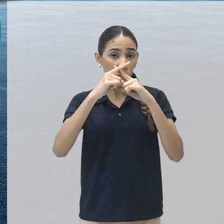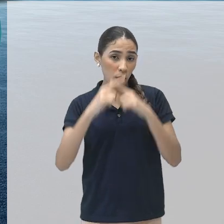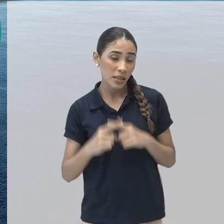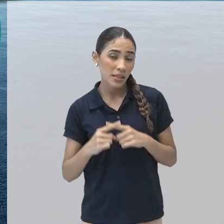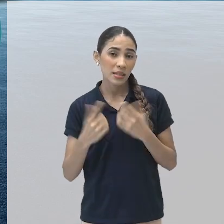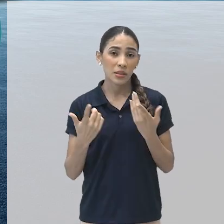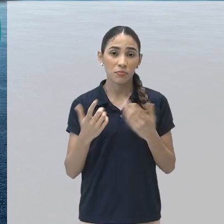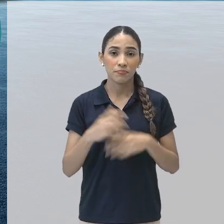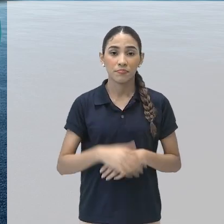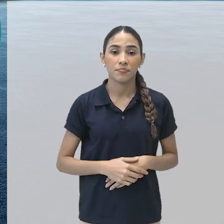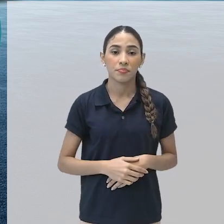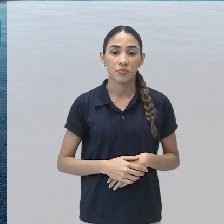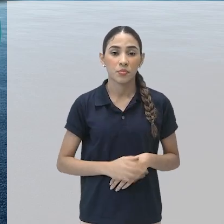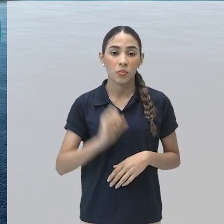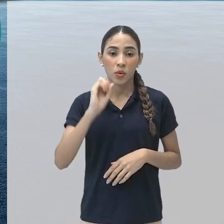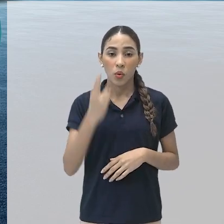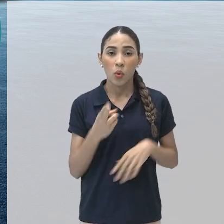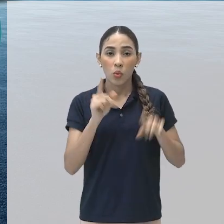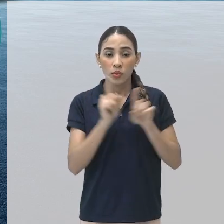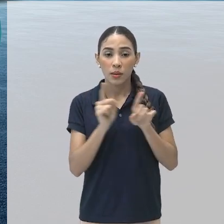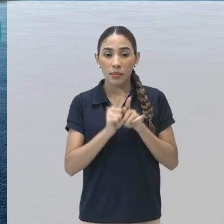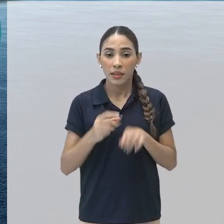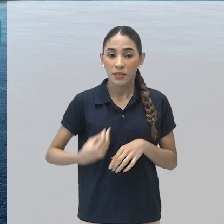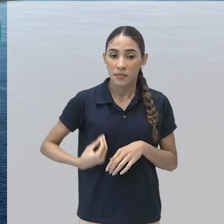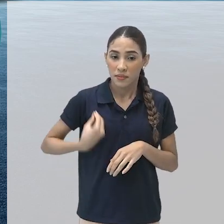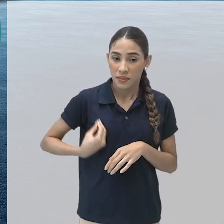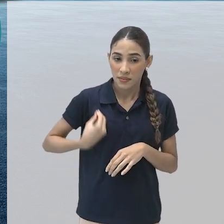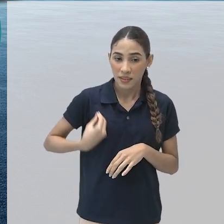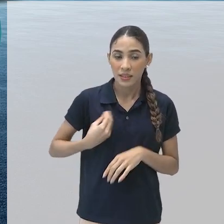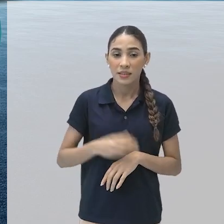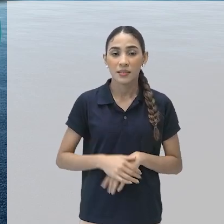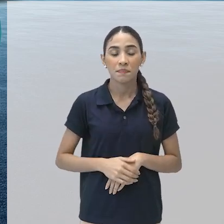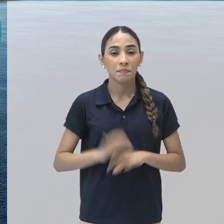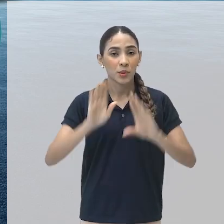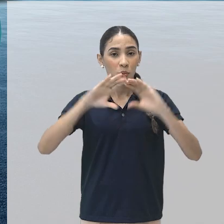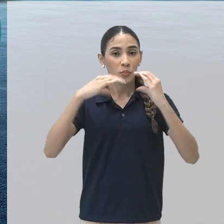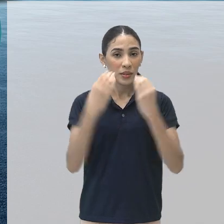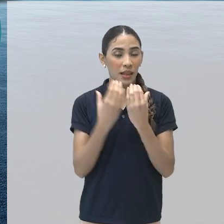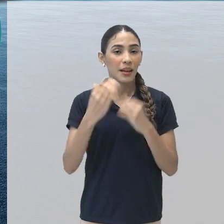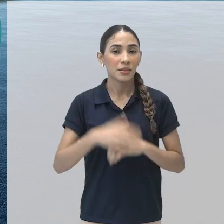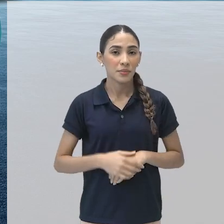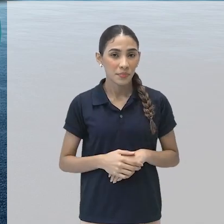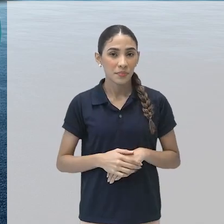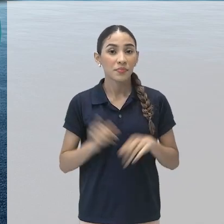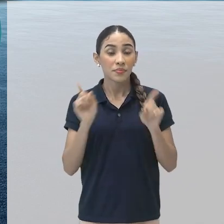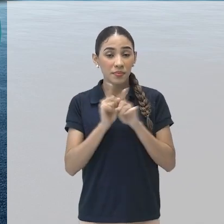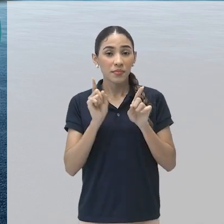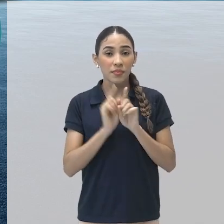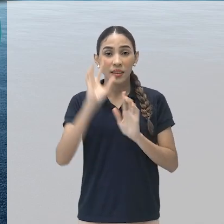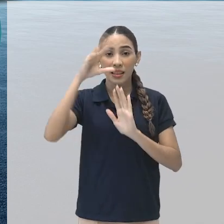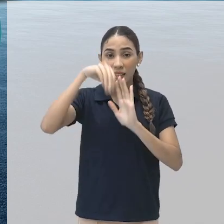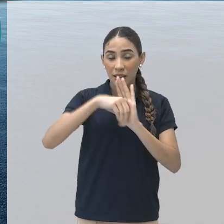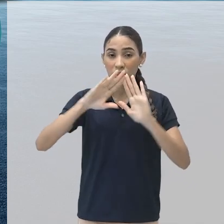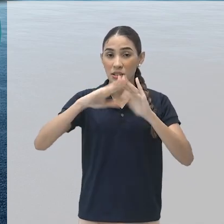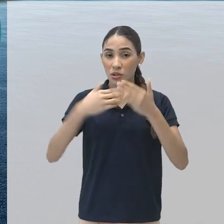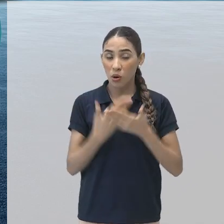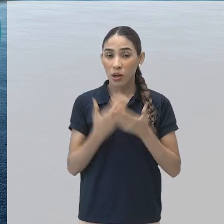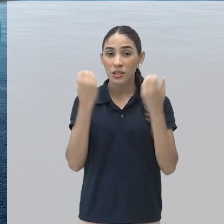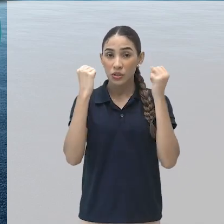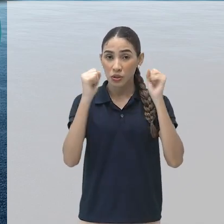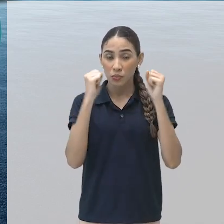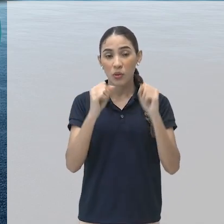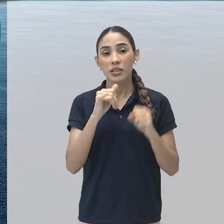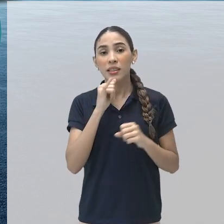competição, quanto na questão da vivência nas comunidades, né? Nas academias. Nós temos aí